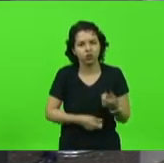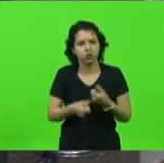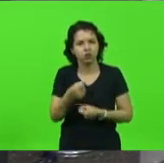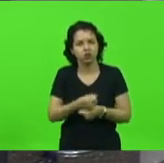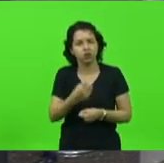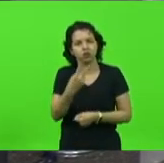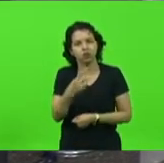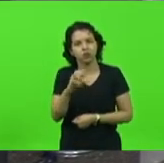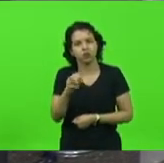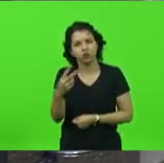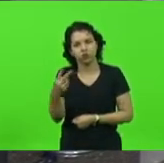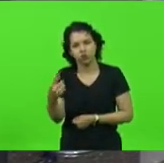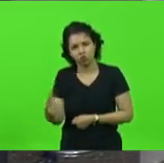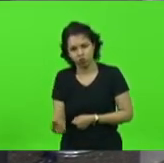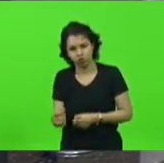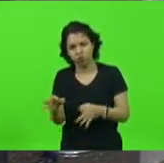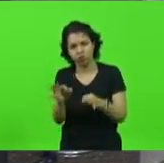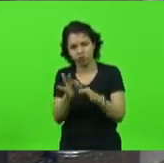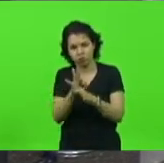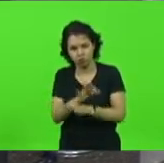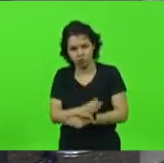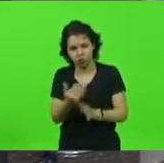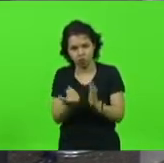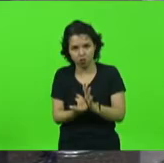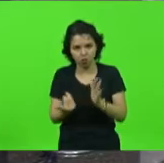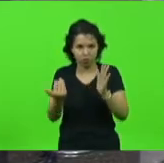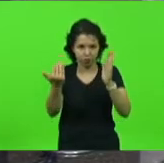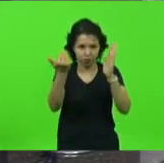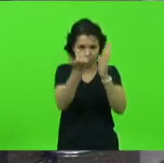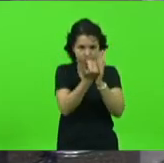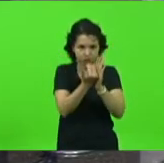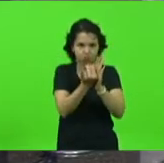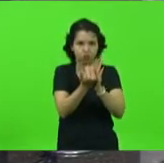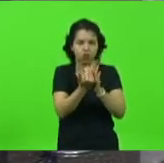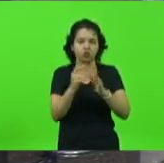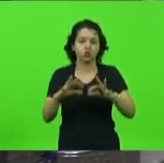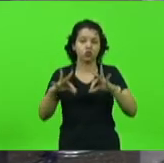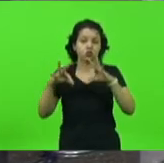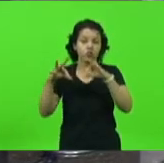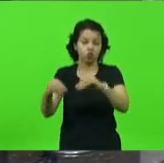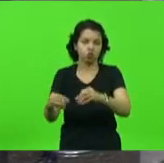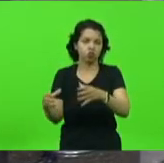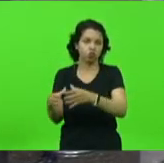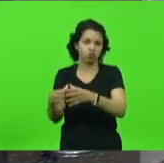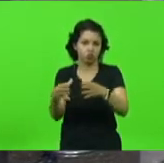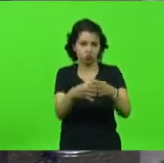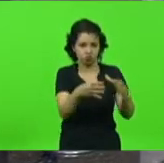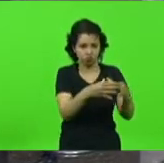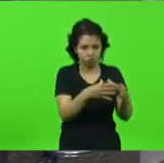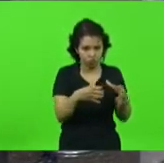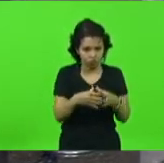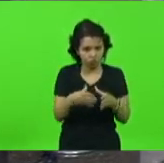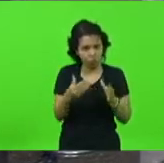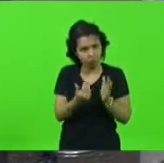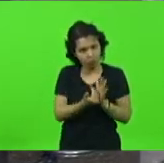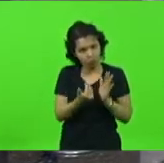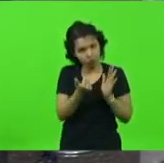findou concedendo aí um aumento para todas as categorias. Esse